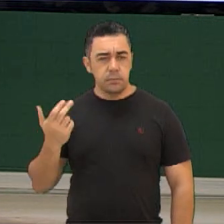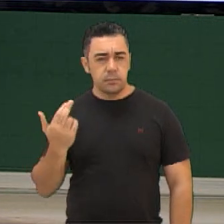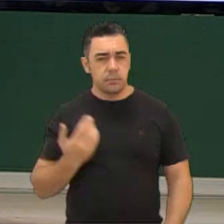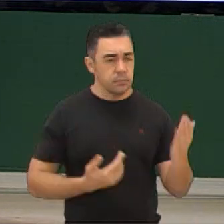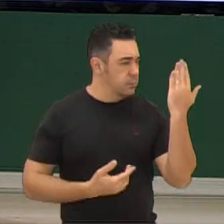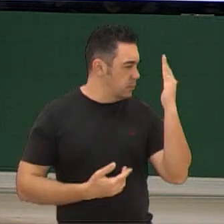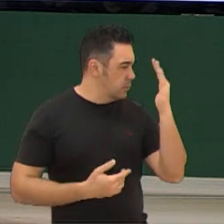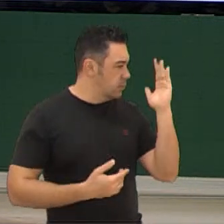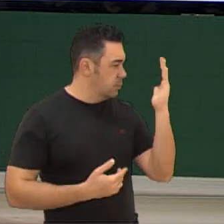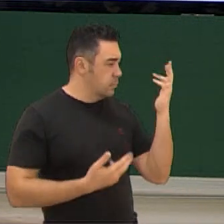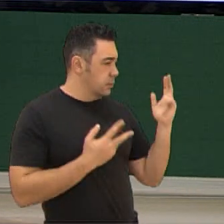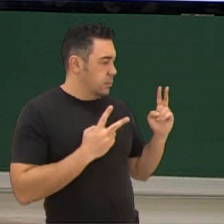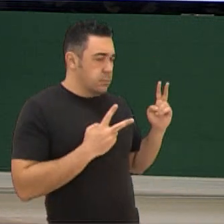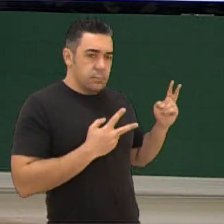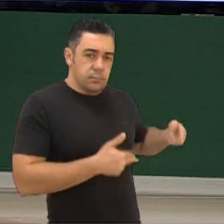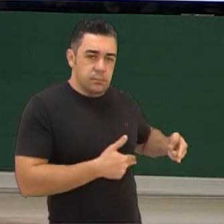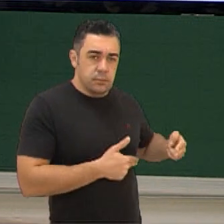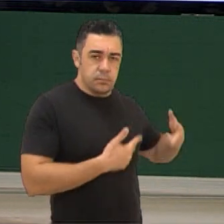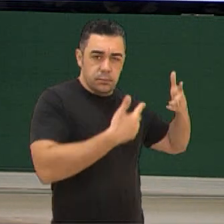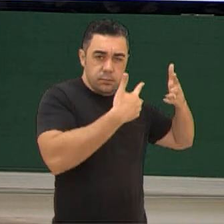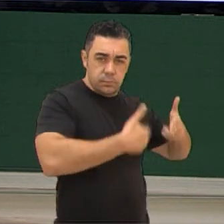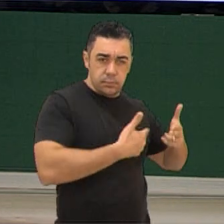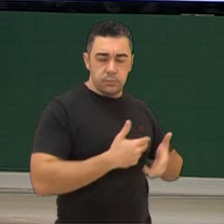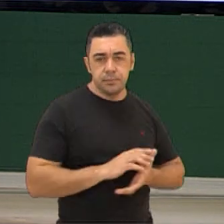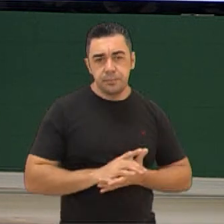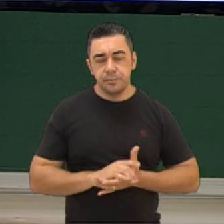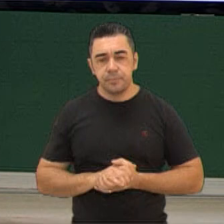outro, o mesmo valor.